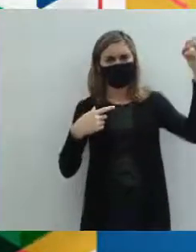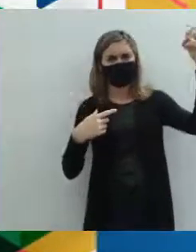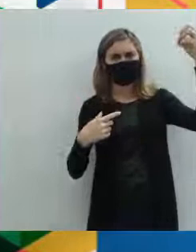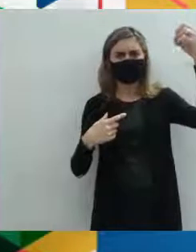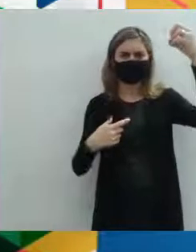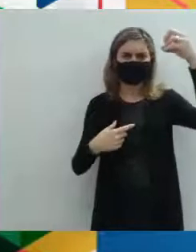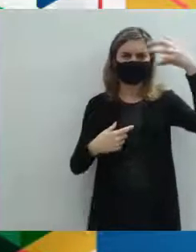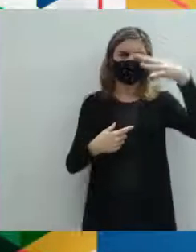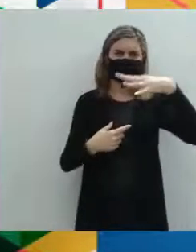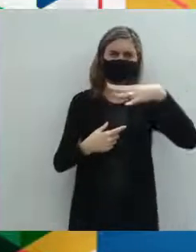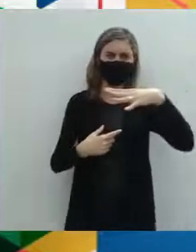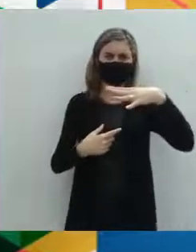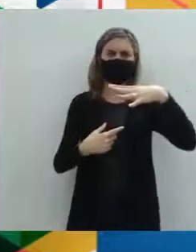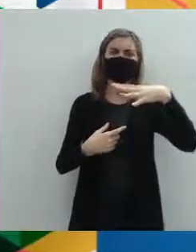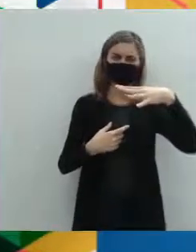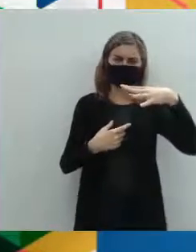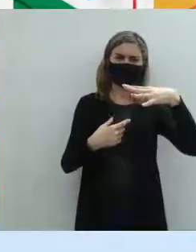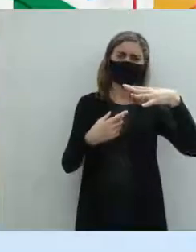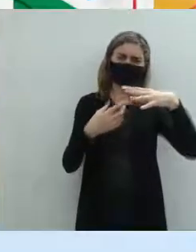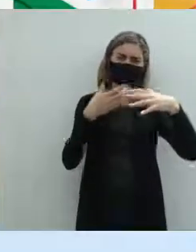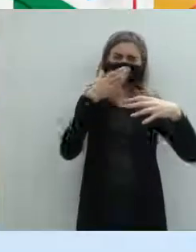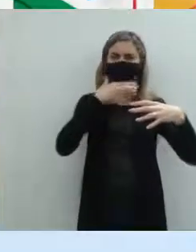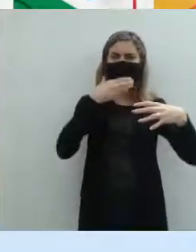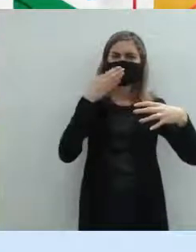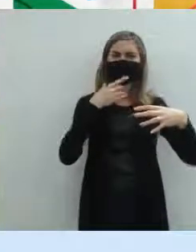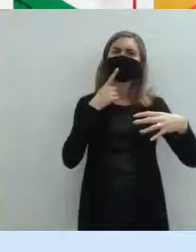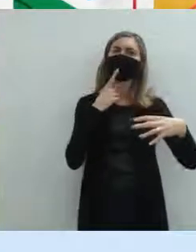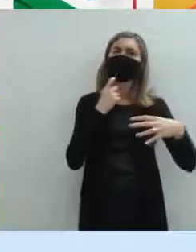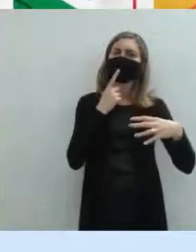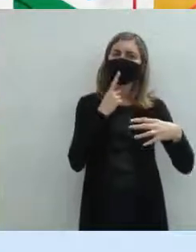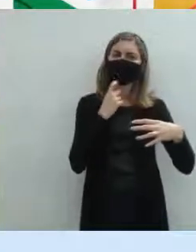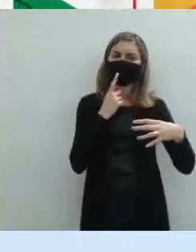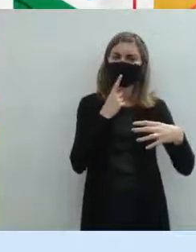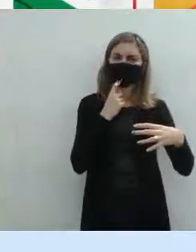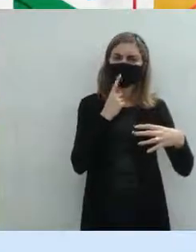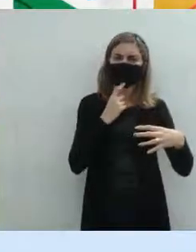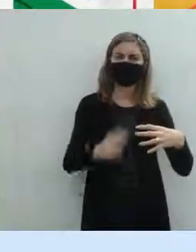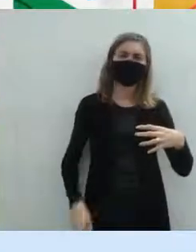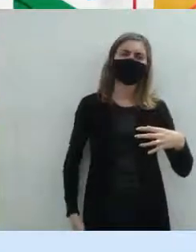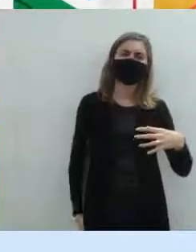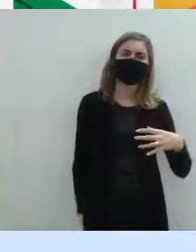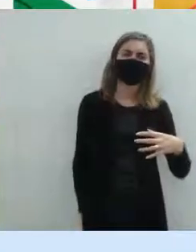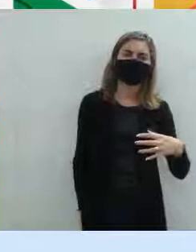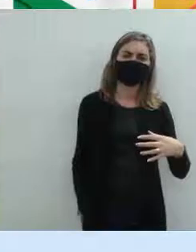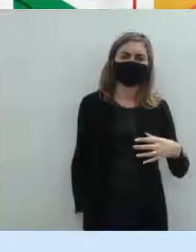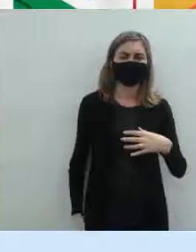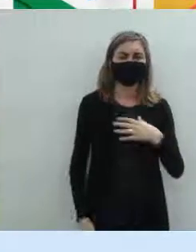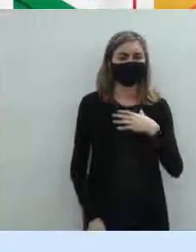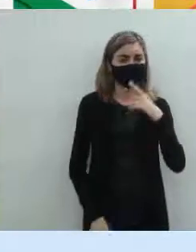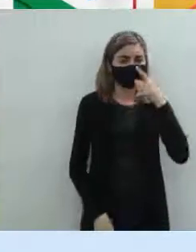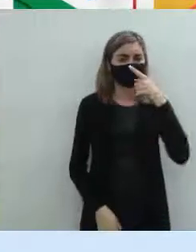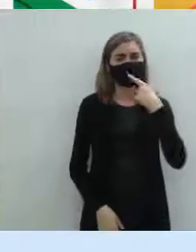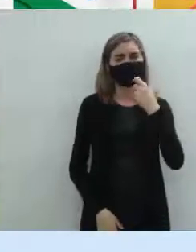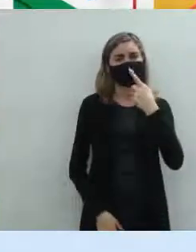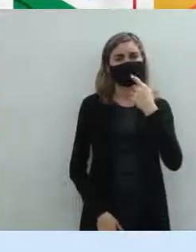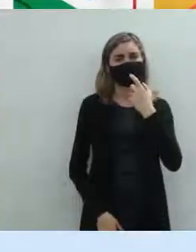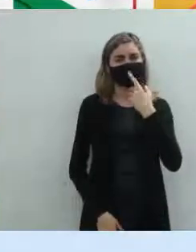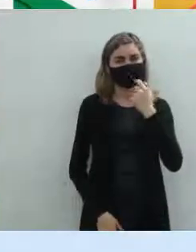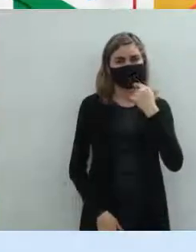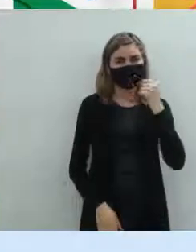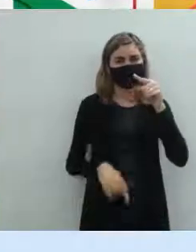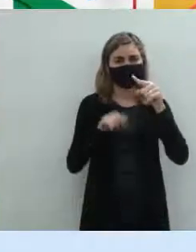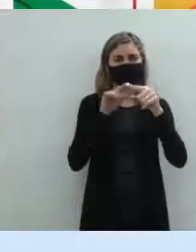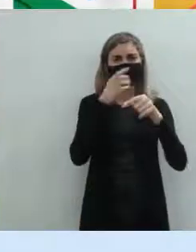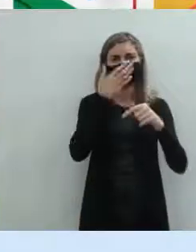batendo, os raios solares estão batendo na maçã vermelha, e aí o vermelho que está